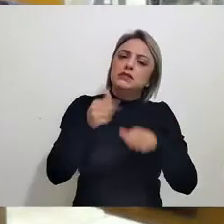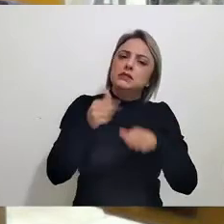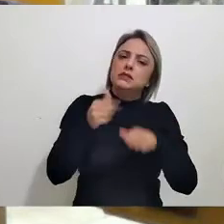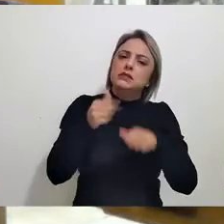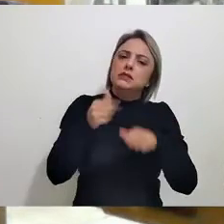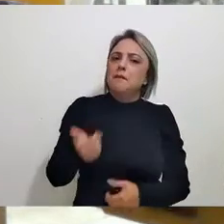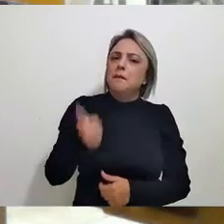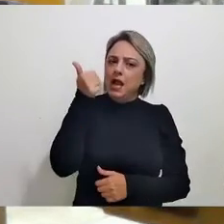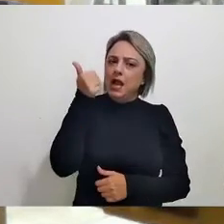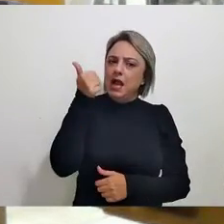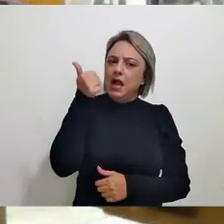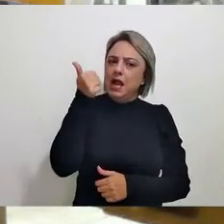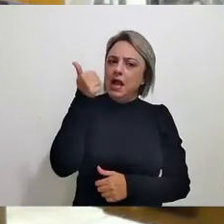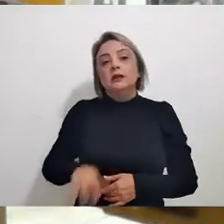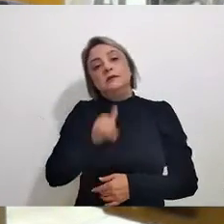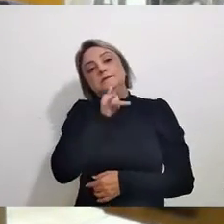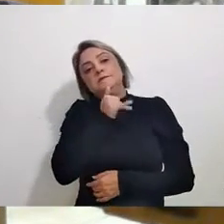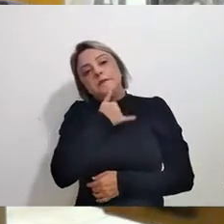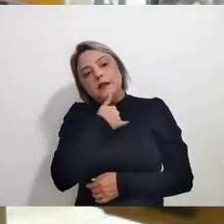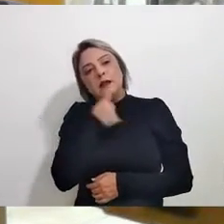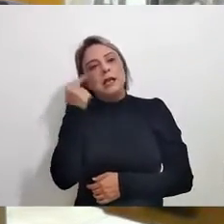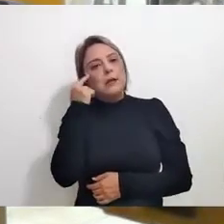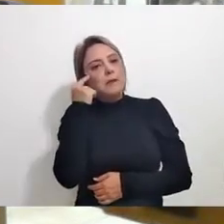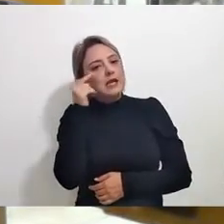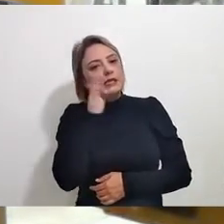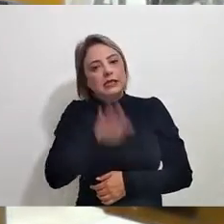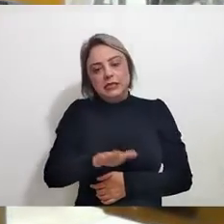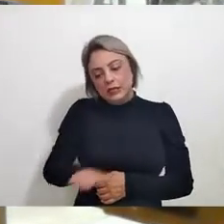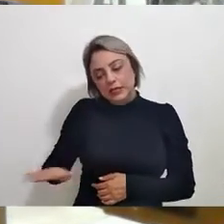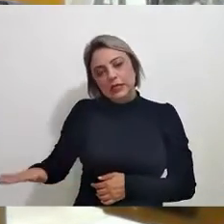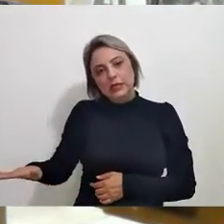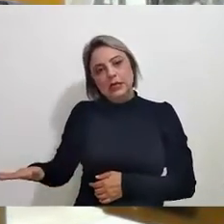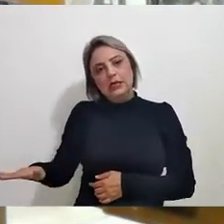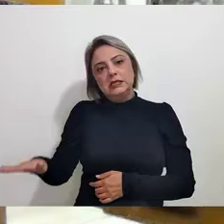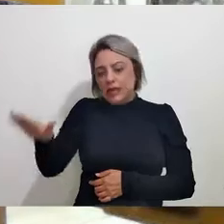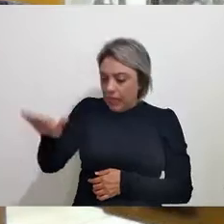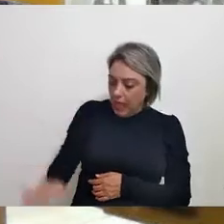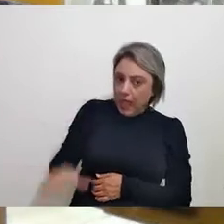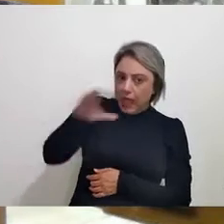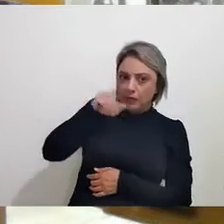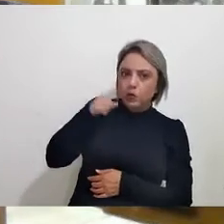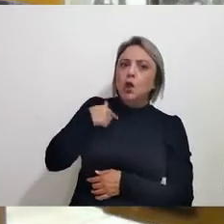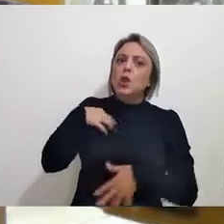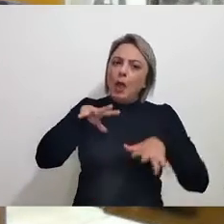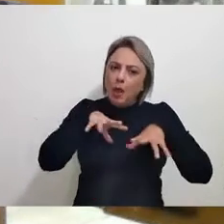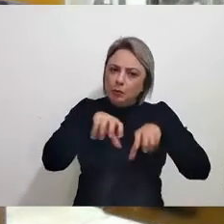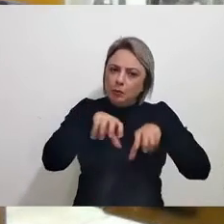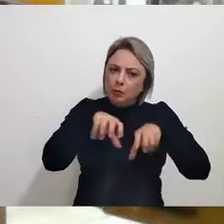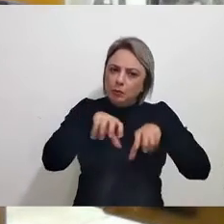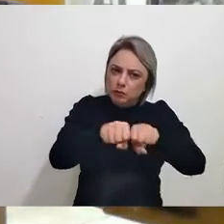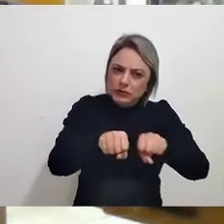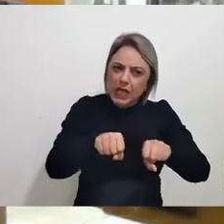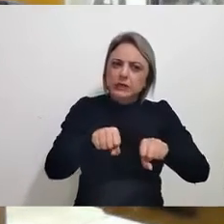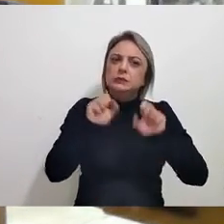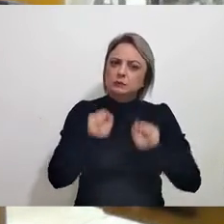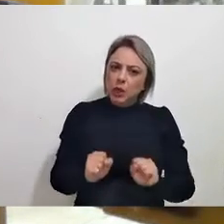acha que criança é um mini adulto que pode ser abusado e pode ser explorado. E os meninos ficam muito à margem disso também, porque a gente acha que o menino